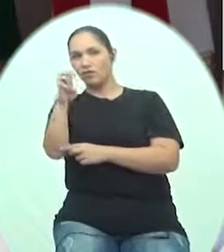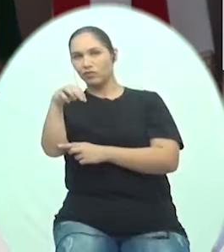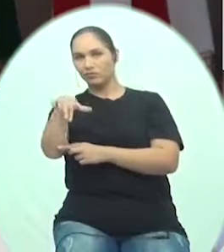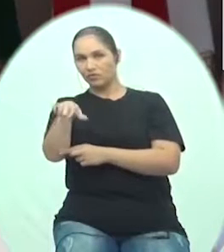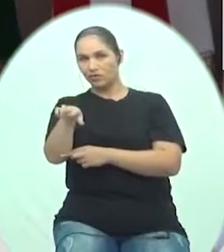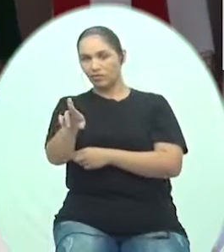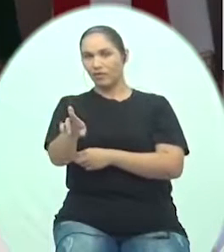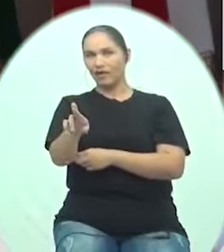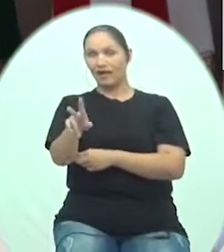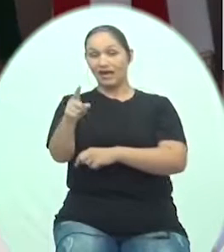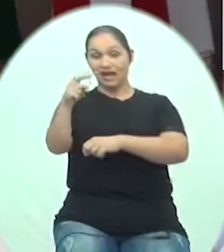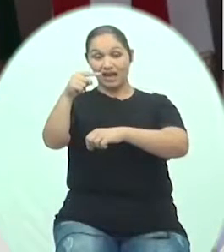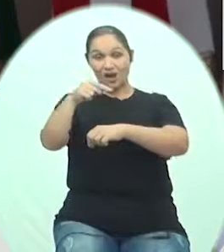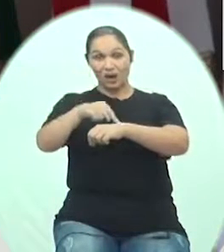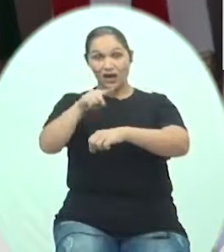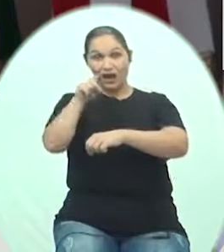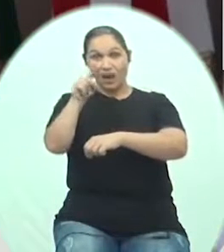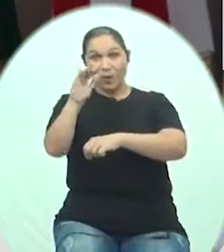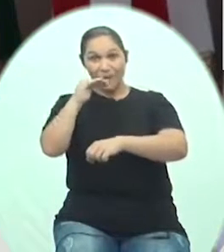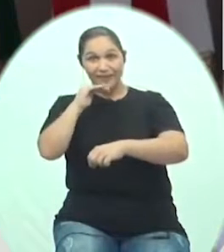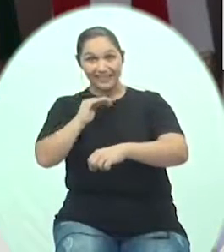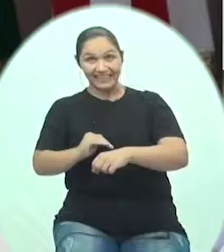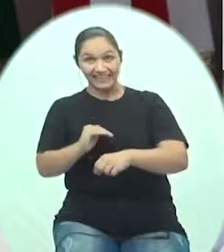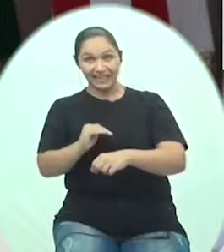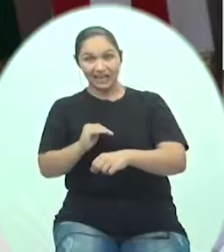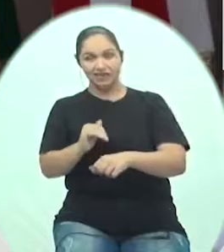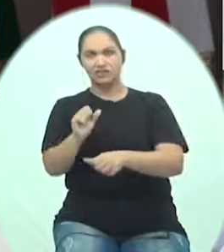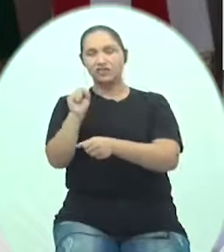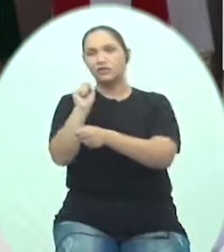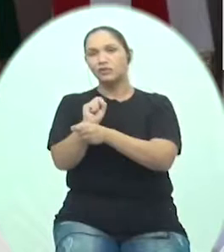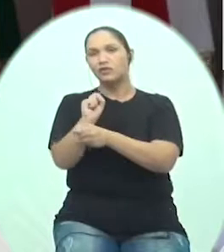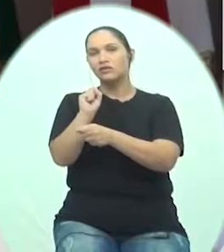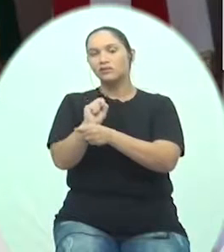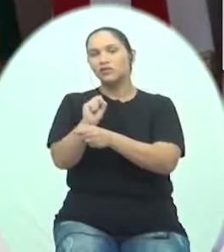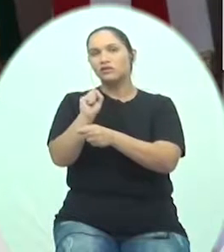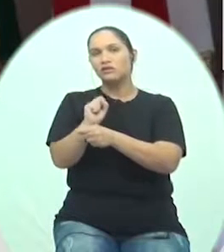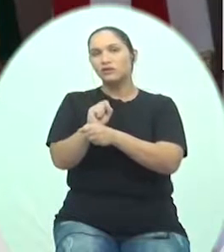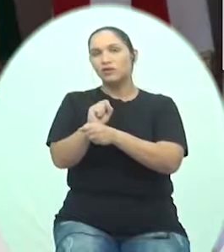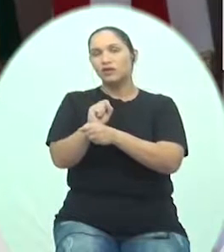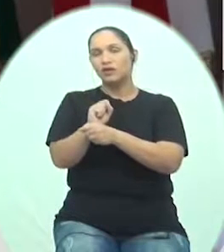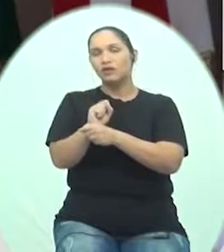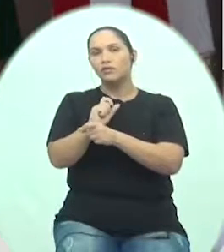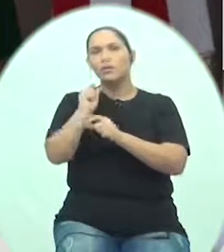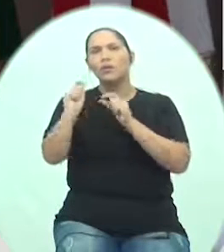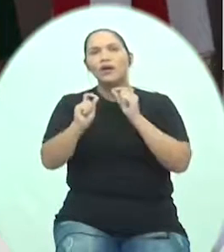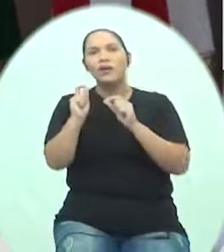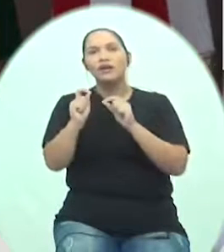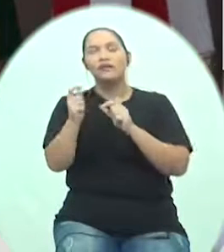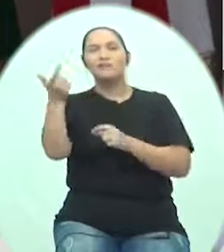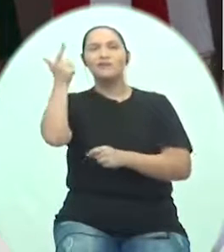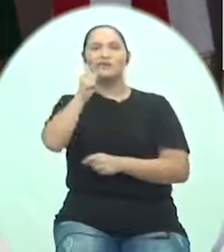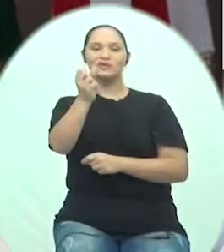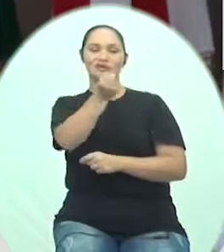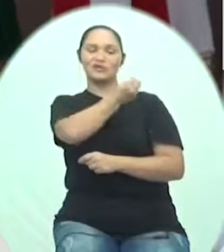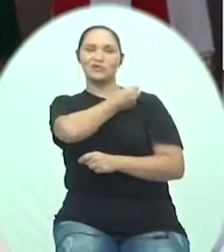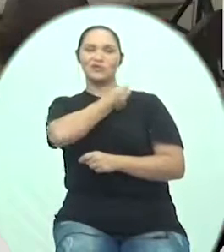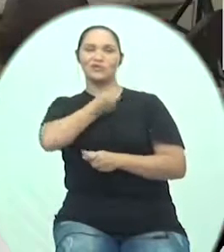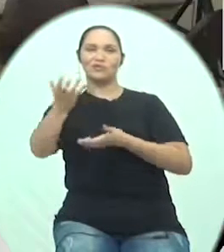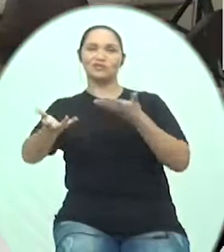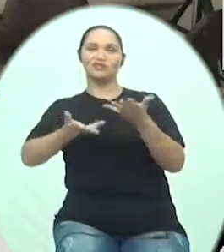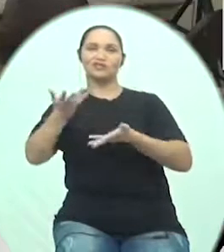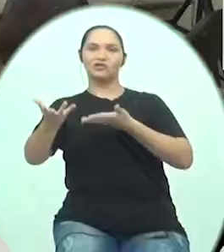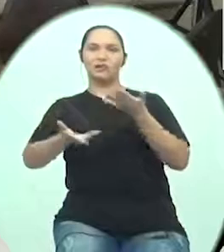aguardando para retirar Sua ficha no dia seguinte às 7 horas da manhã então ele ficava ali